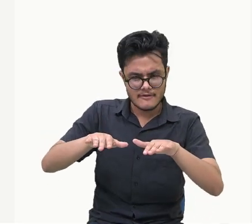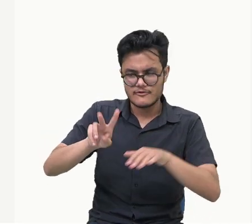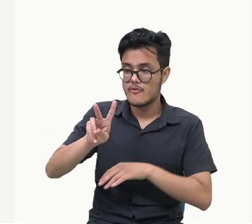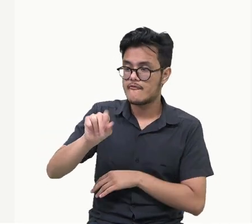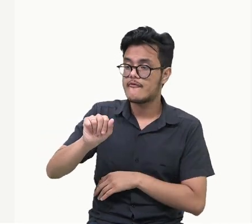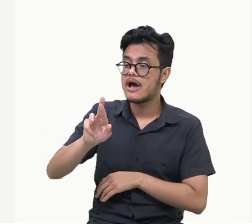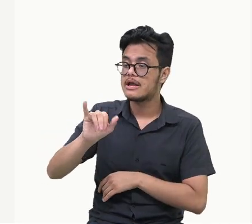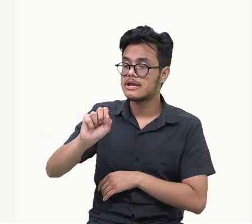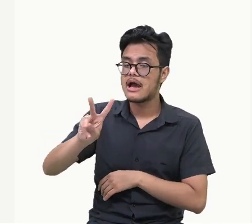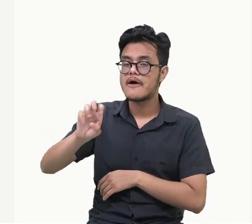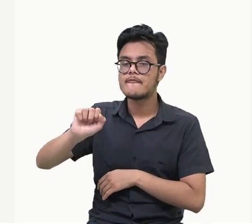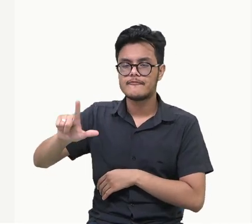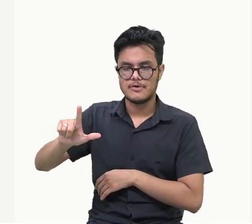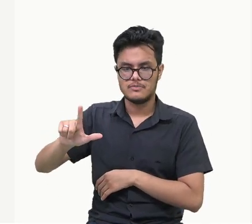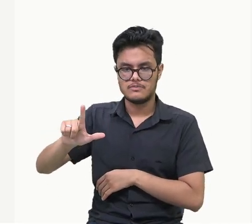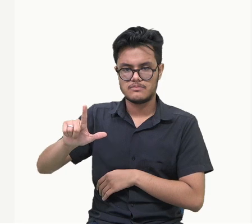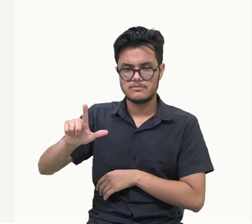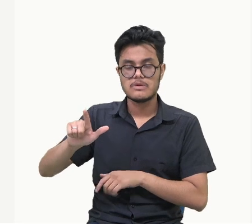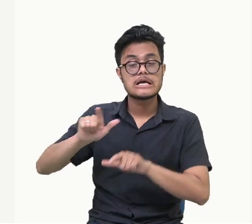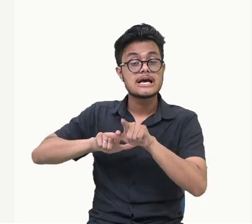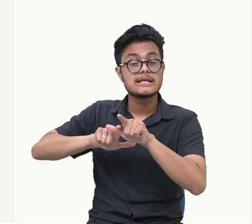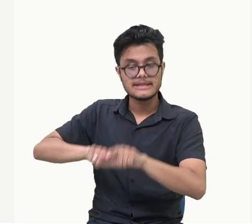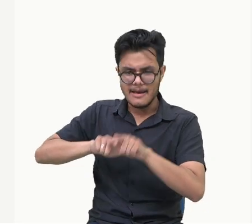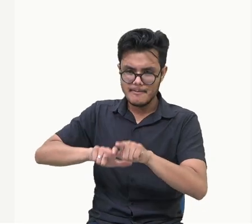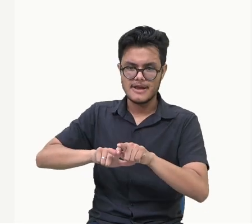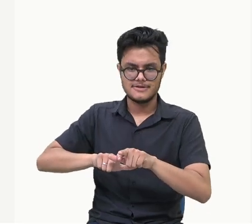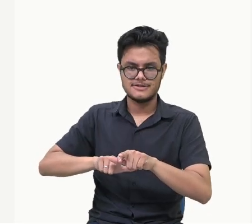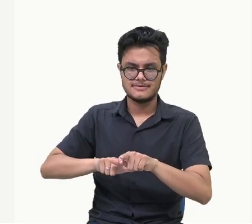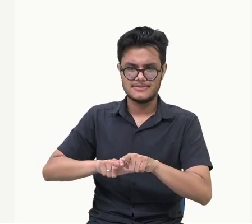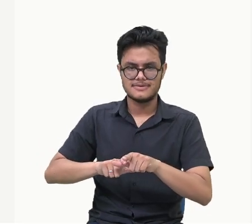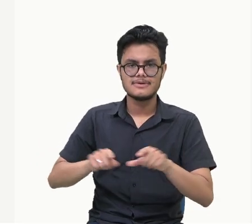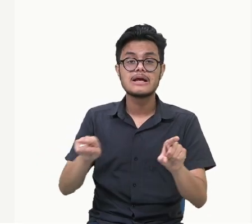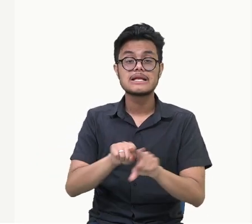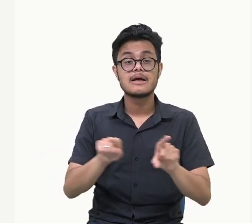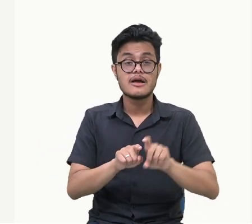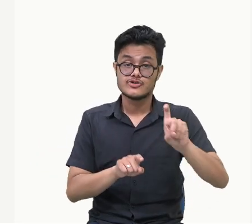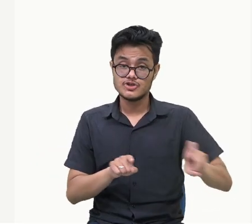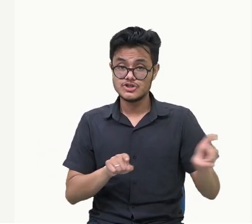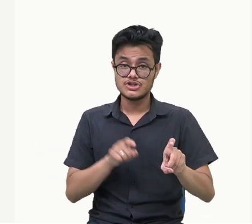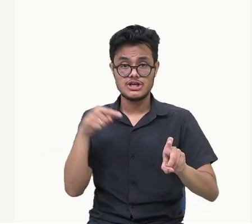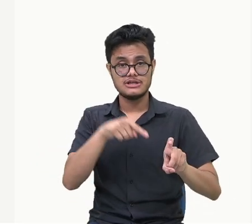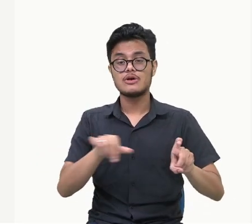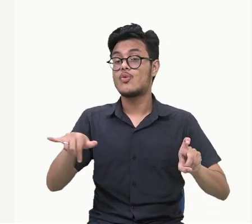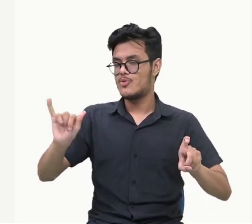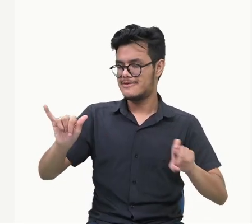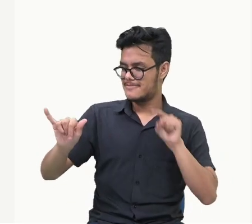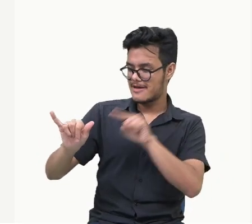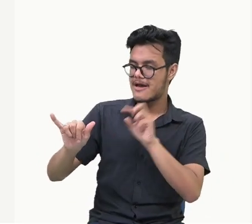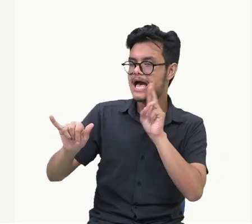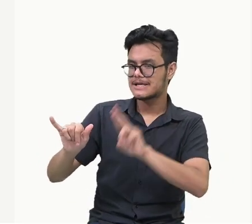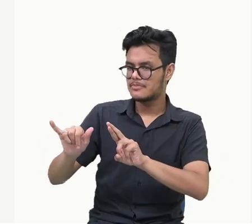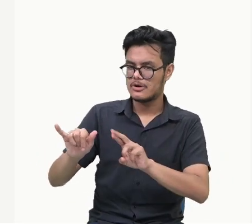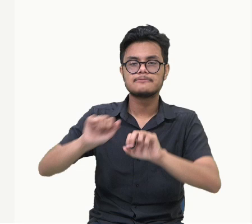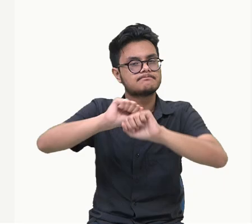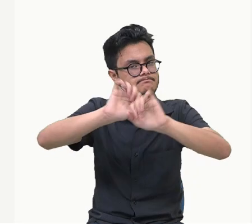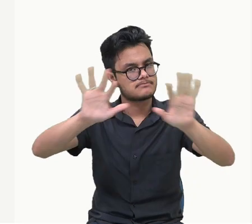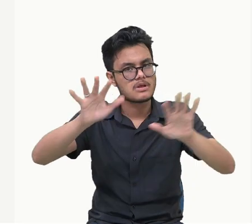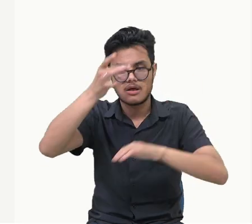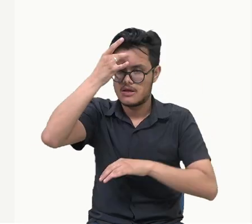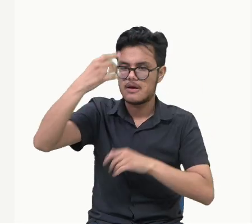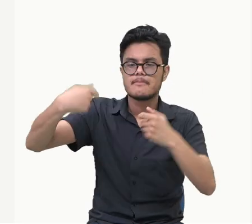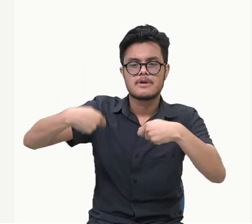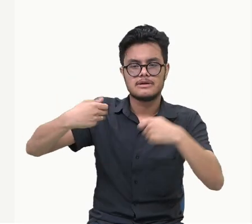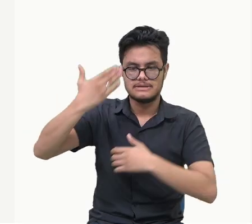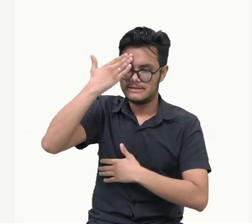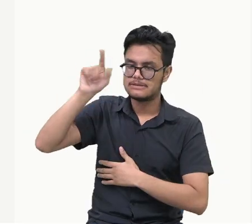caso. Porque seu valor depende de x. Eu espero que essa parte aqui esteja bem clara para vocês,